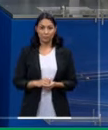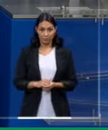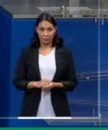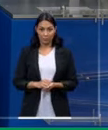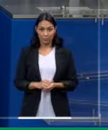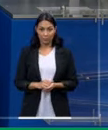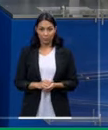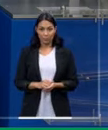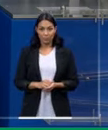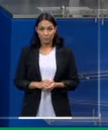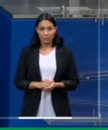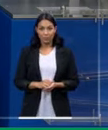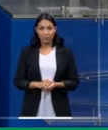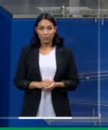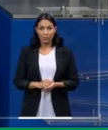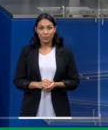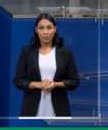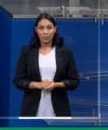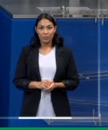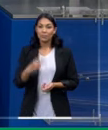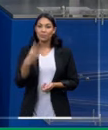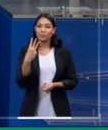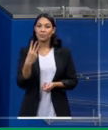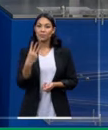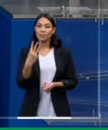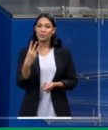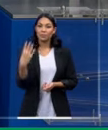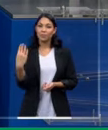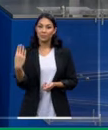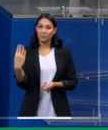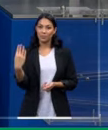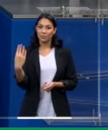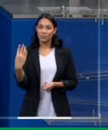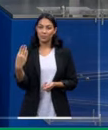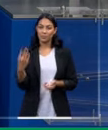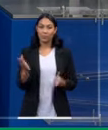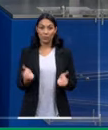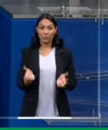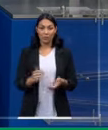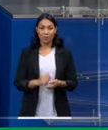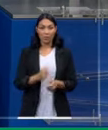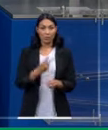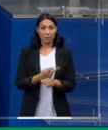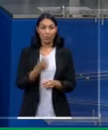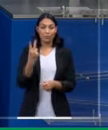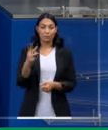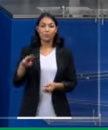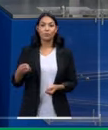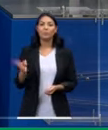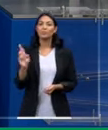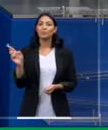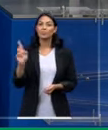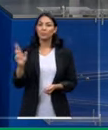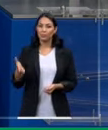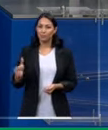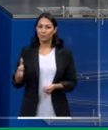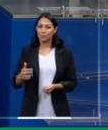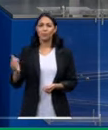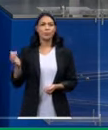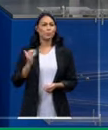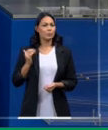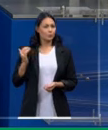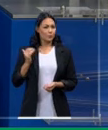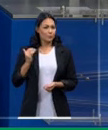2221. Já vem aí a próxima bola. Bola 34. Nesta noite, prêmio estimado de 2 milhões de reais. É